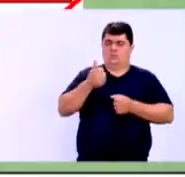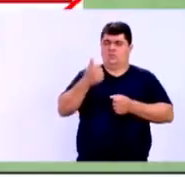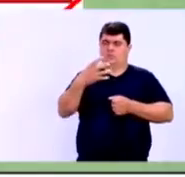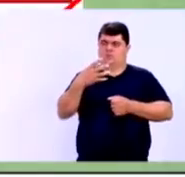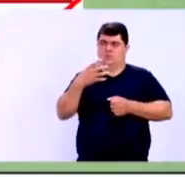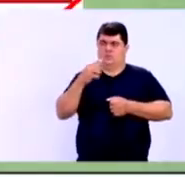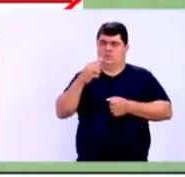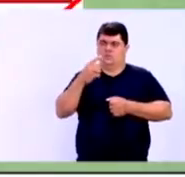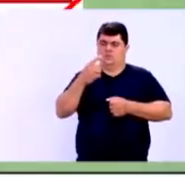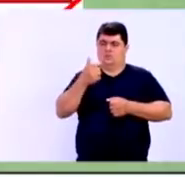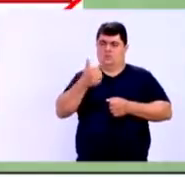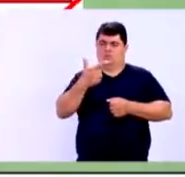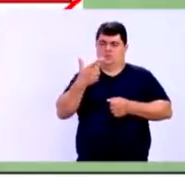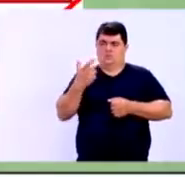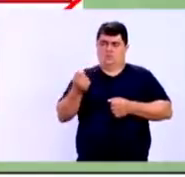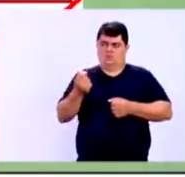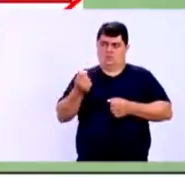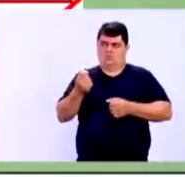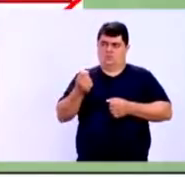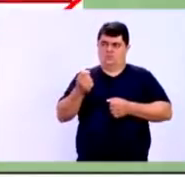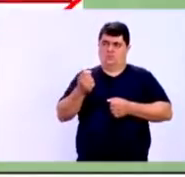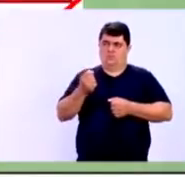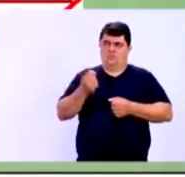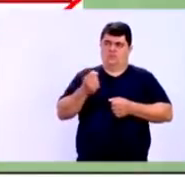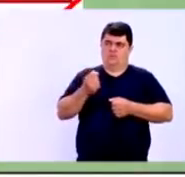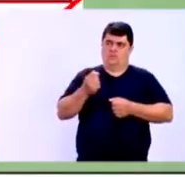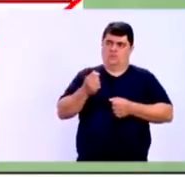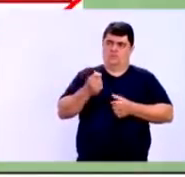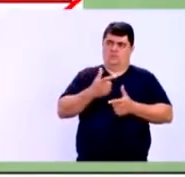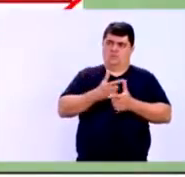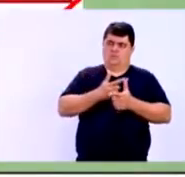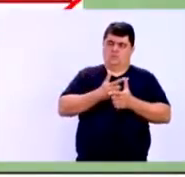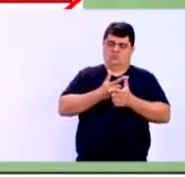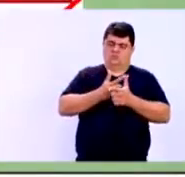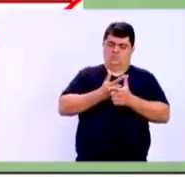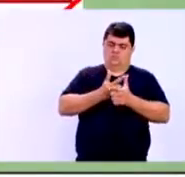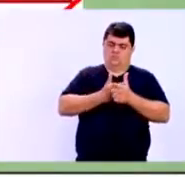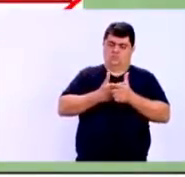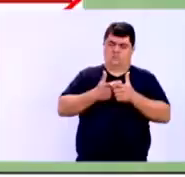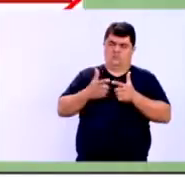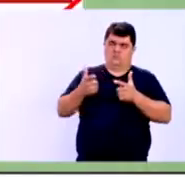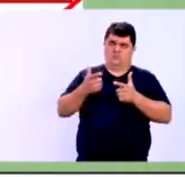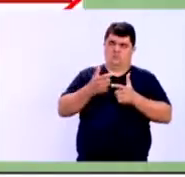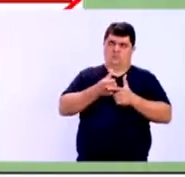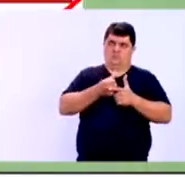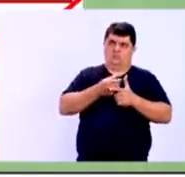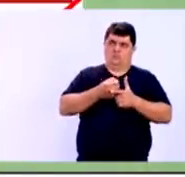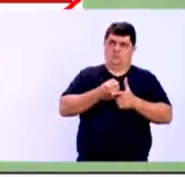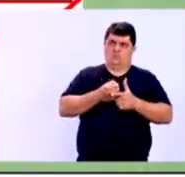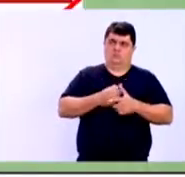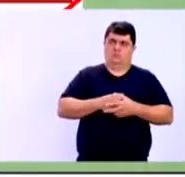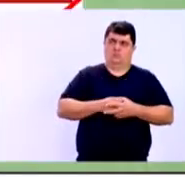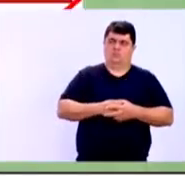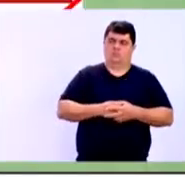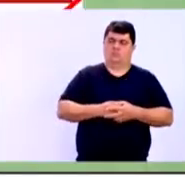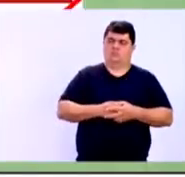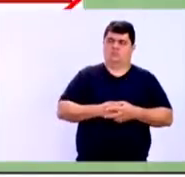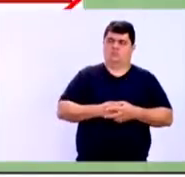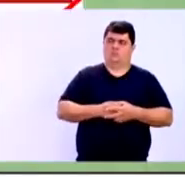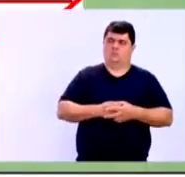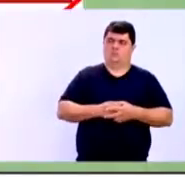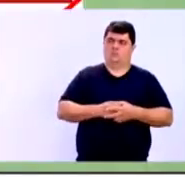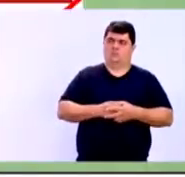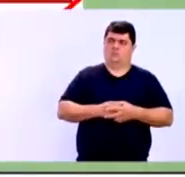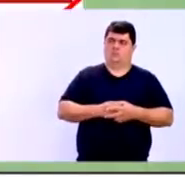esse valor, vamos fazer a continha aqui, 14.120 e divido por 60,